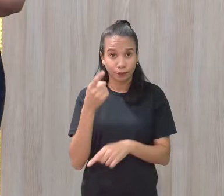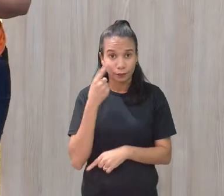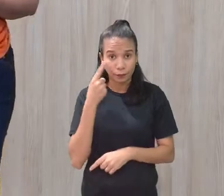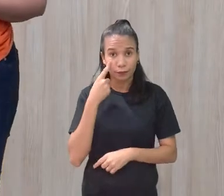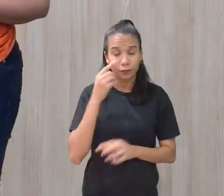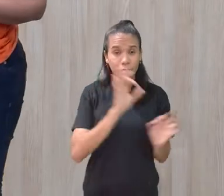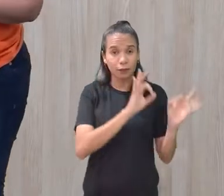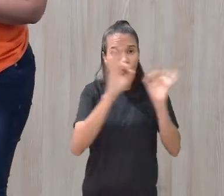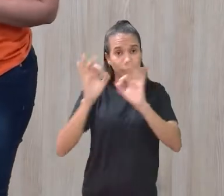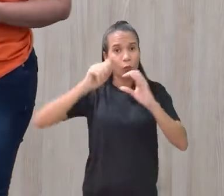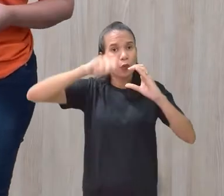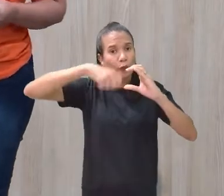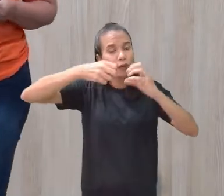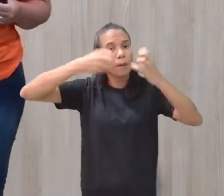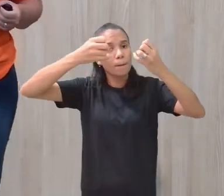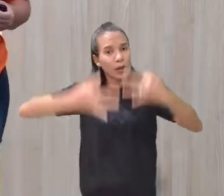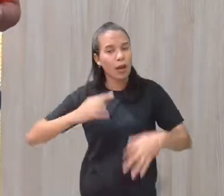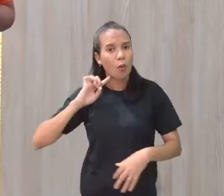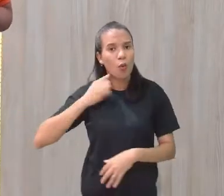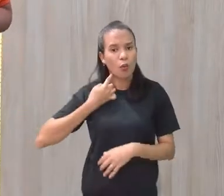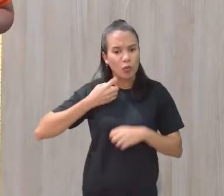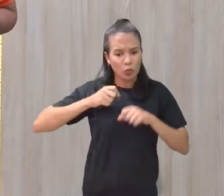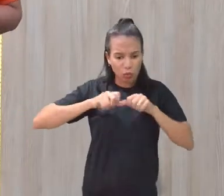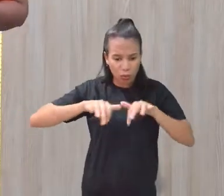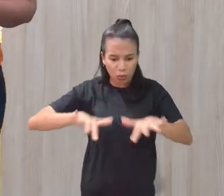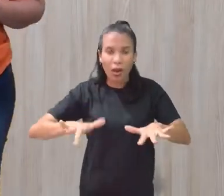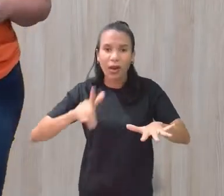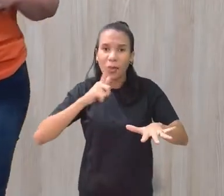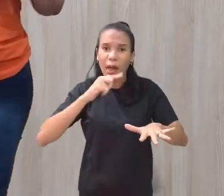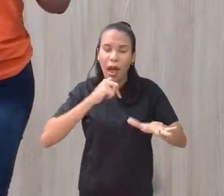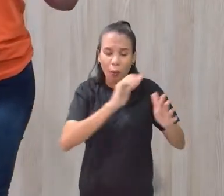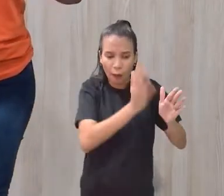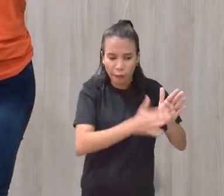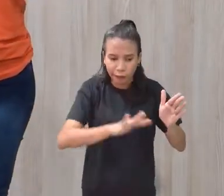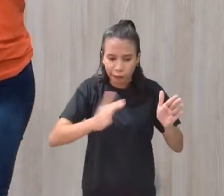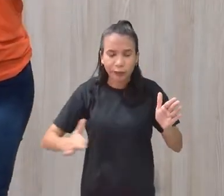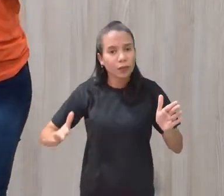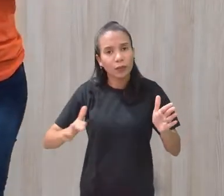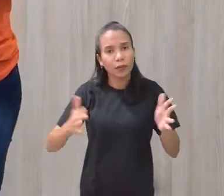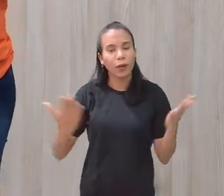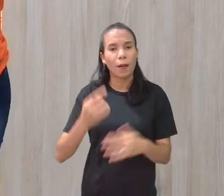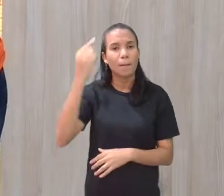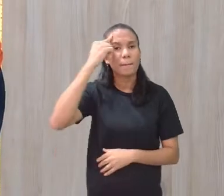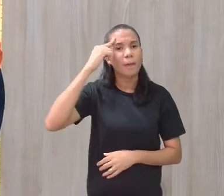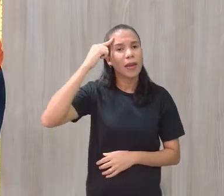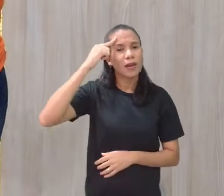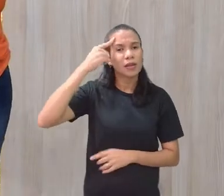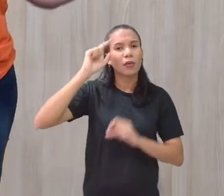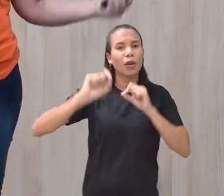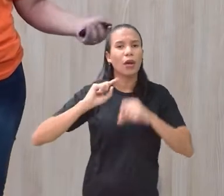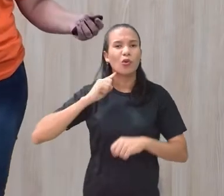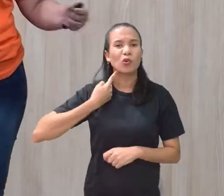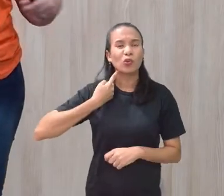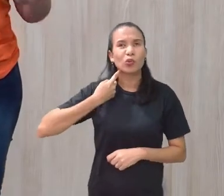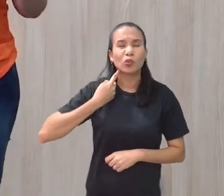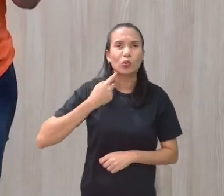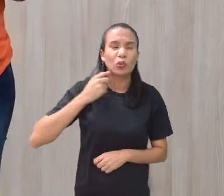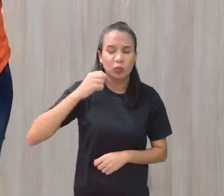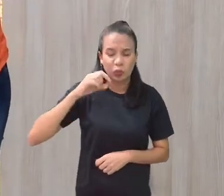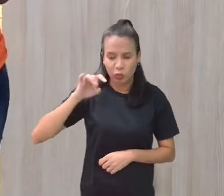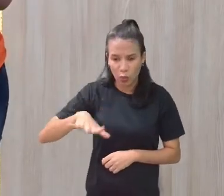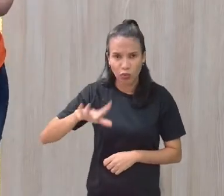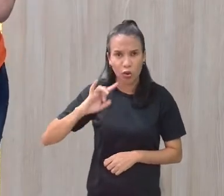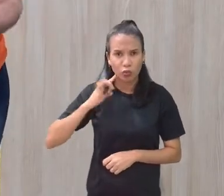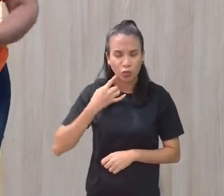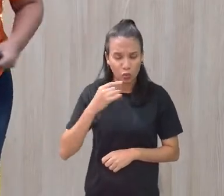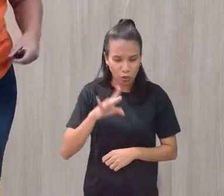um vídeo que fala da poluição do rio, e aí a gente pode pensar em poluição de uma forma bem grandiosa, não somente